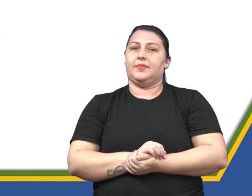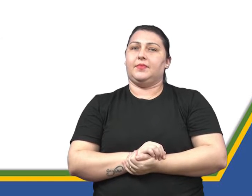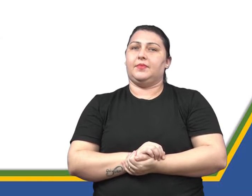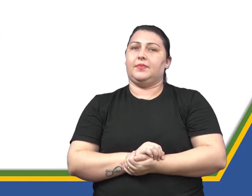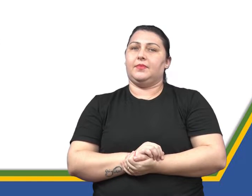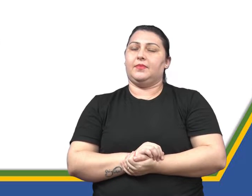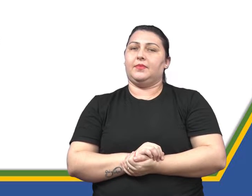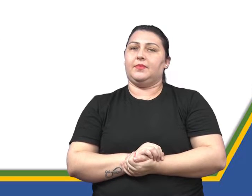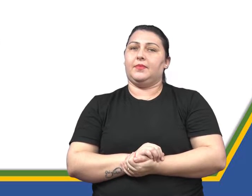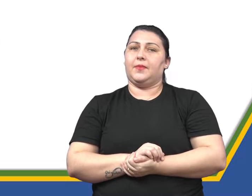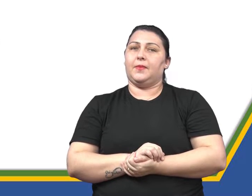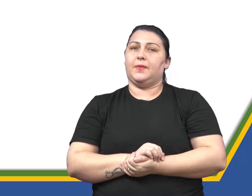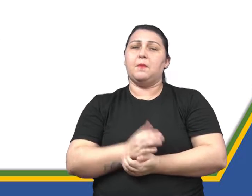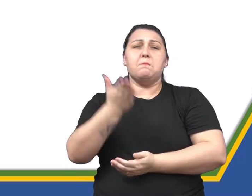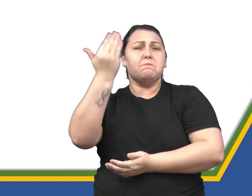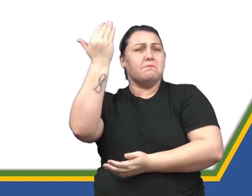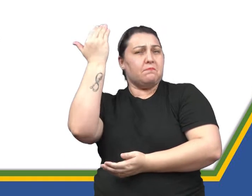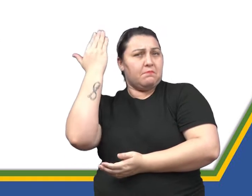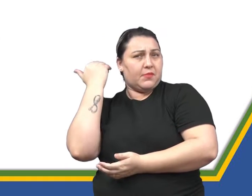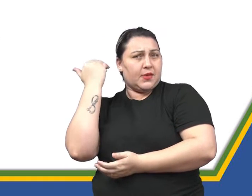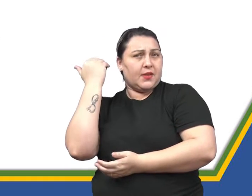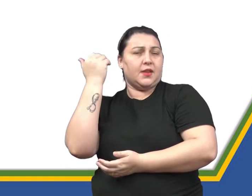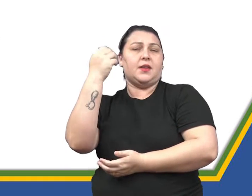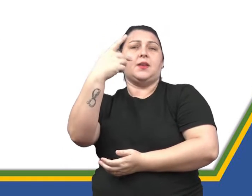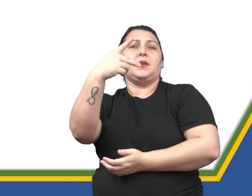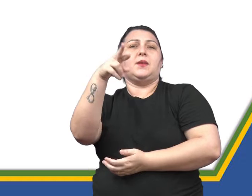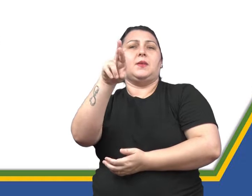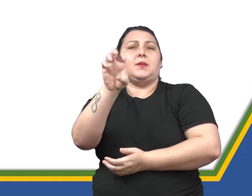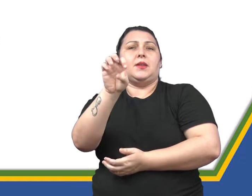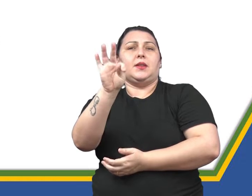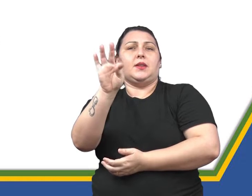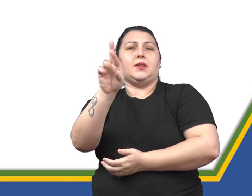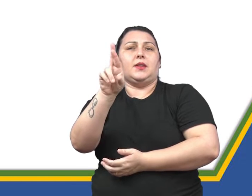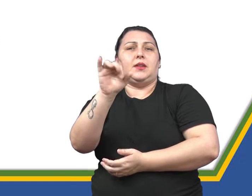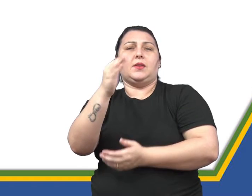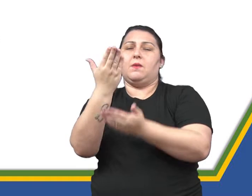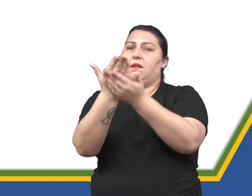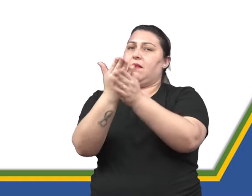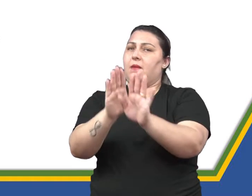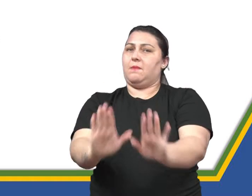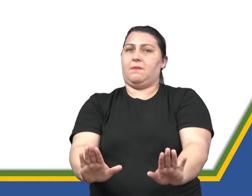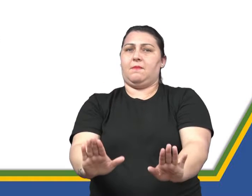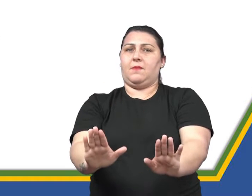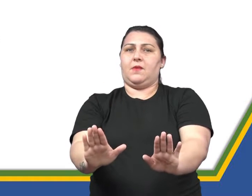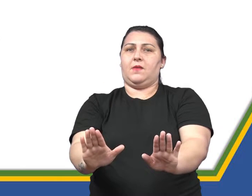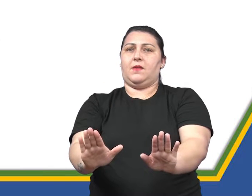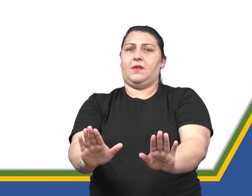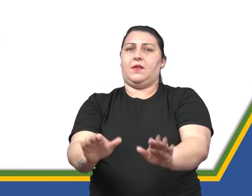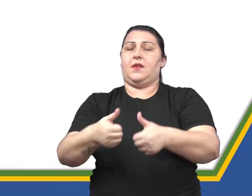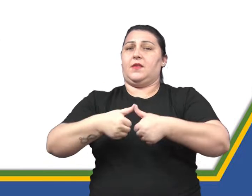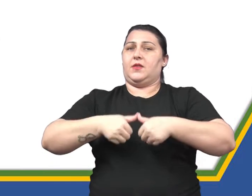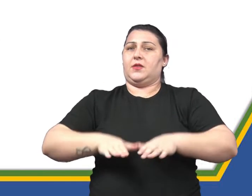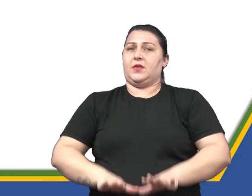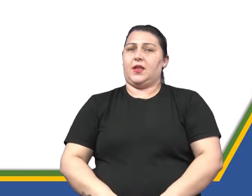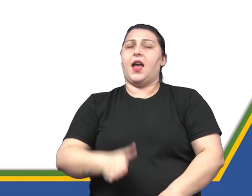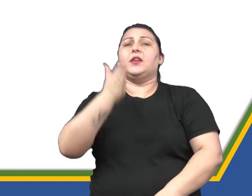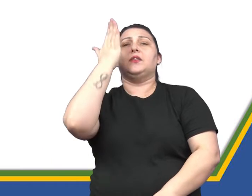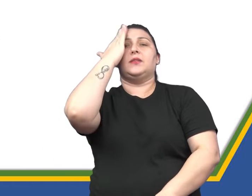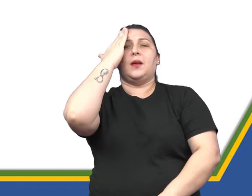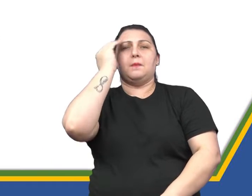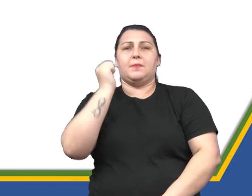das vezes no pretérito, ou seja, no passado. Acabou, era, estava,